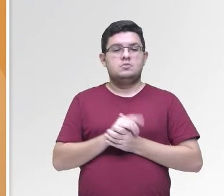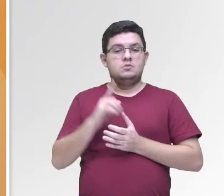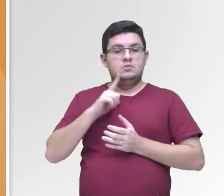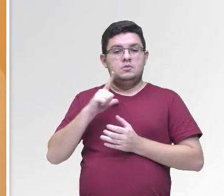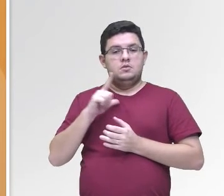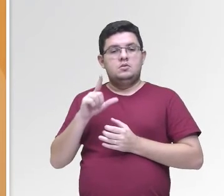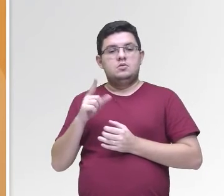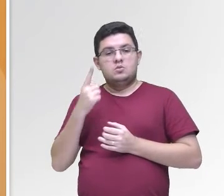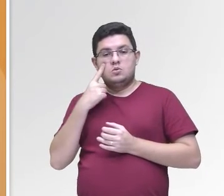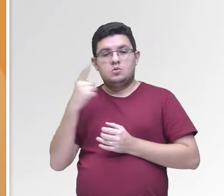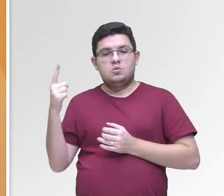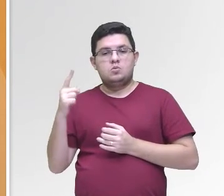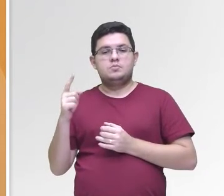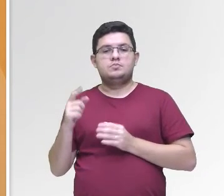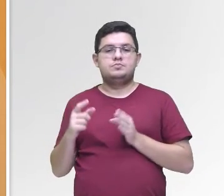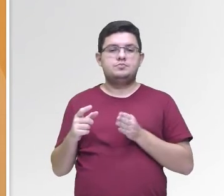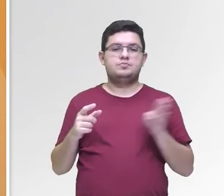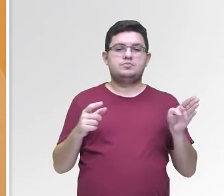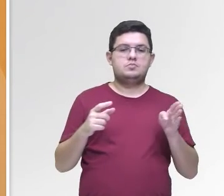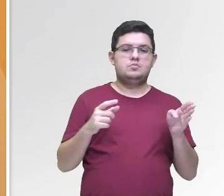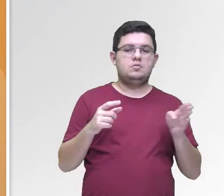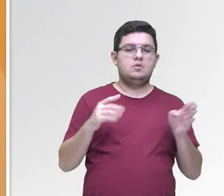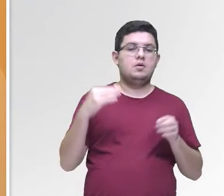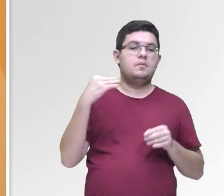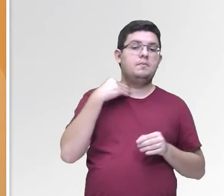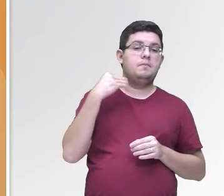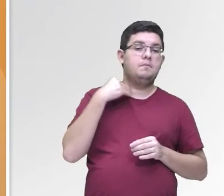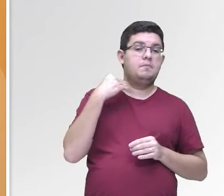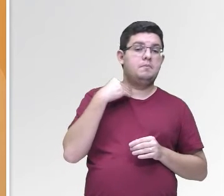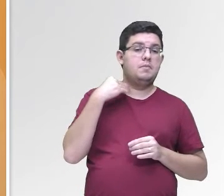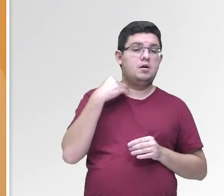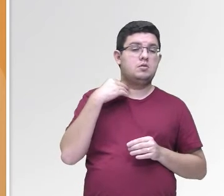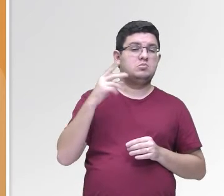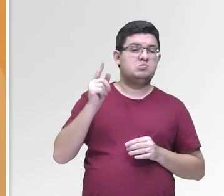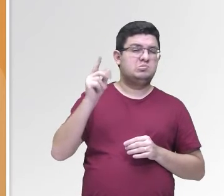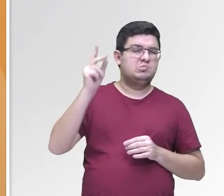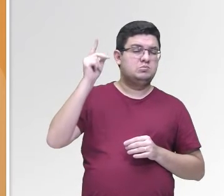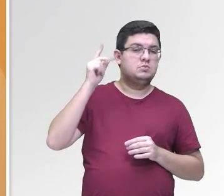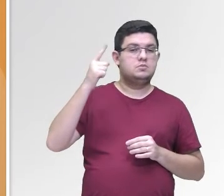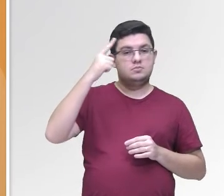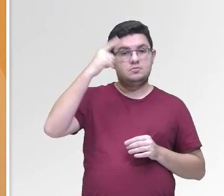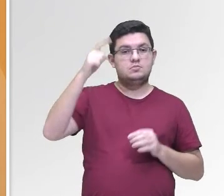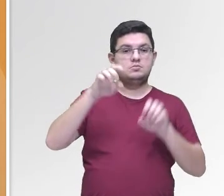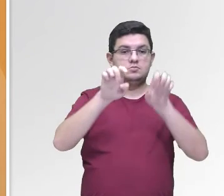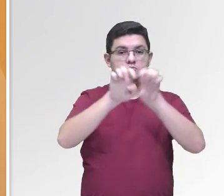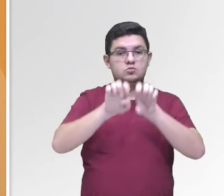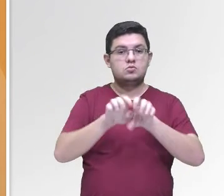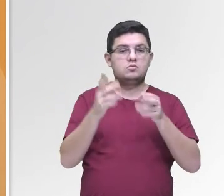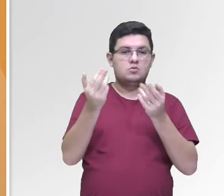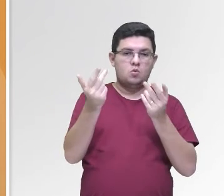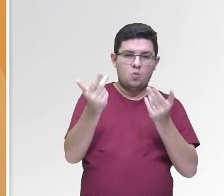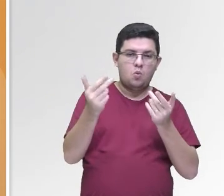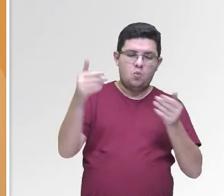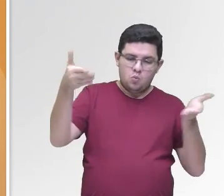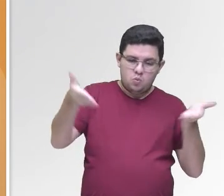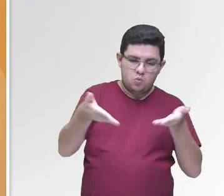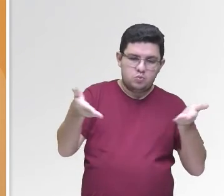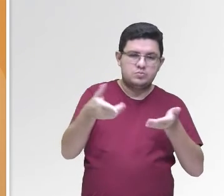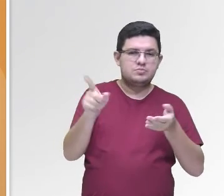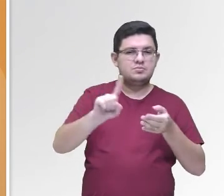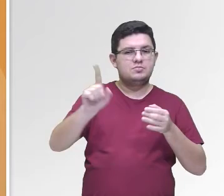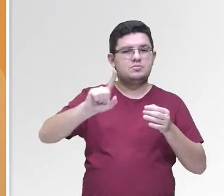aí bancos, né, mais antigos. Não era essa estrutura como existe hoje, eram pequenos, a estrutura era